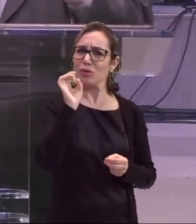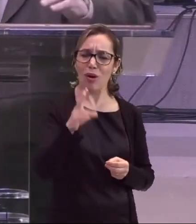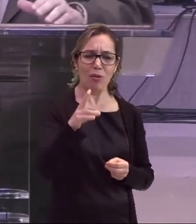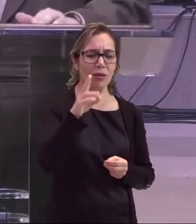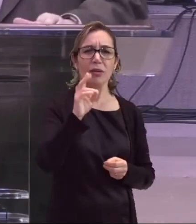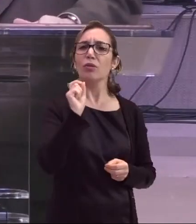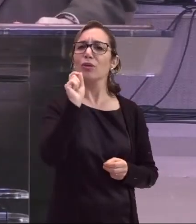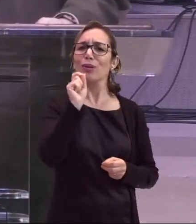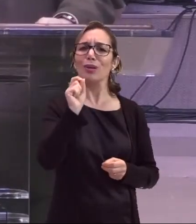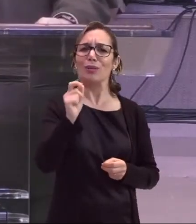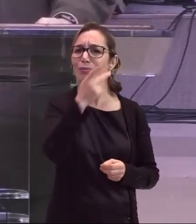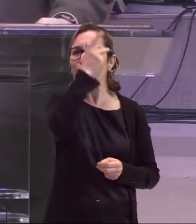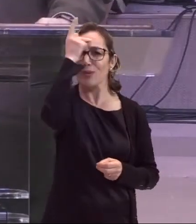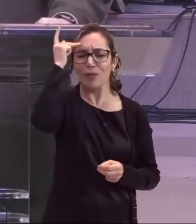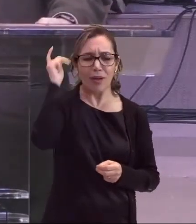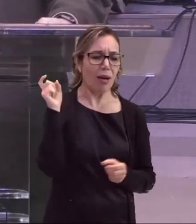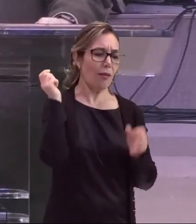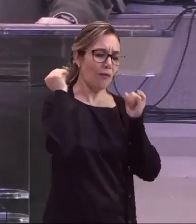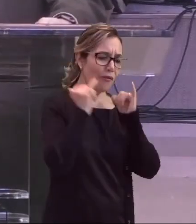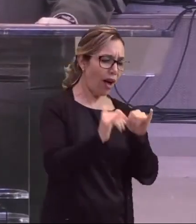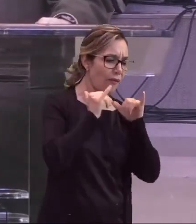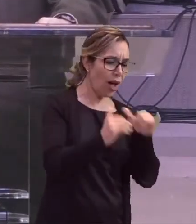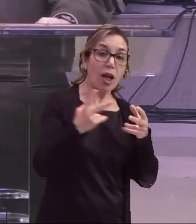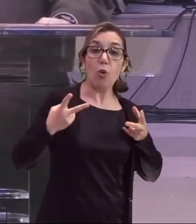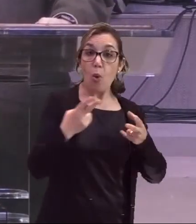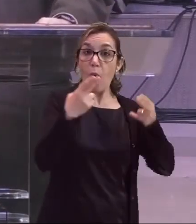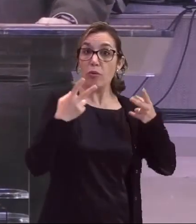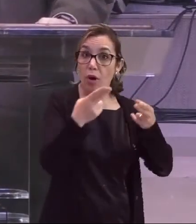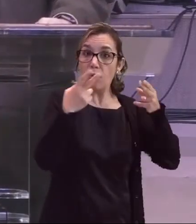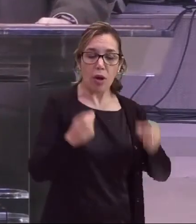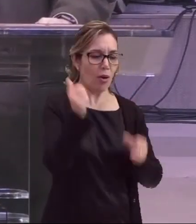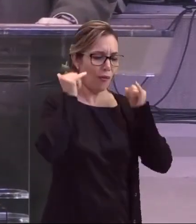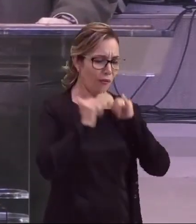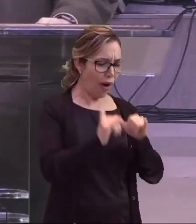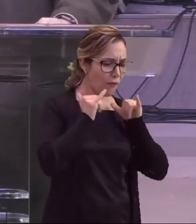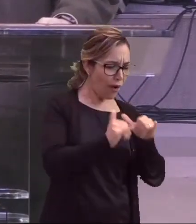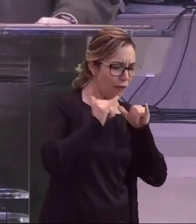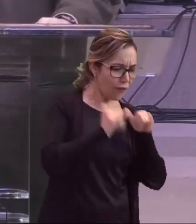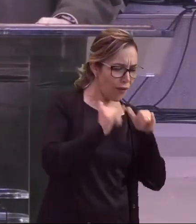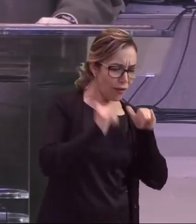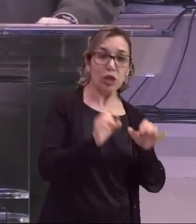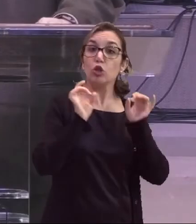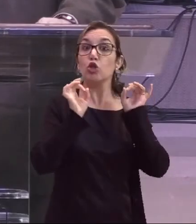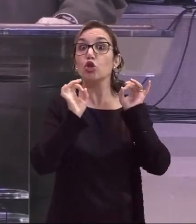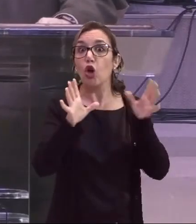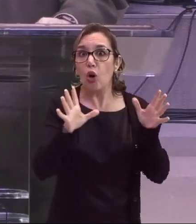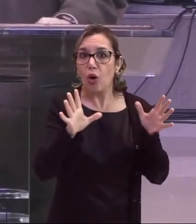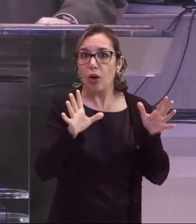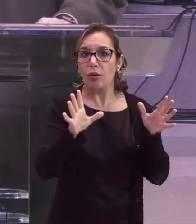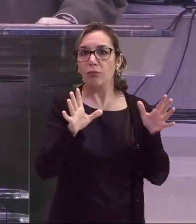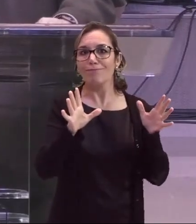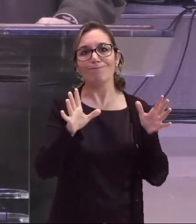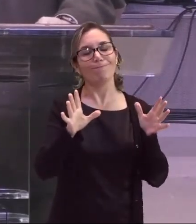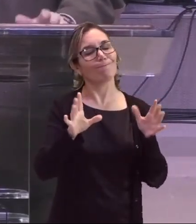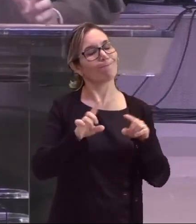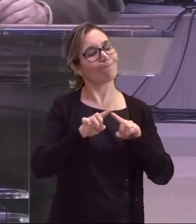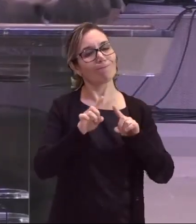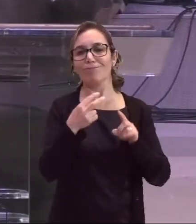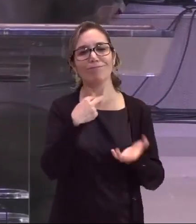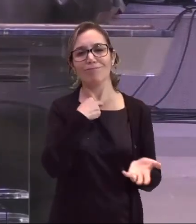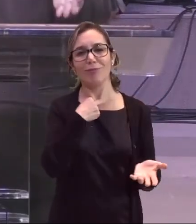como fazem os pagãos eles pensam que por muito falarem e eram ouvidos